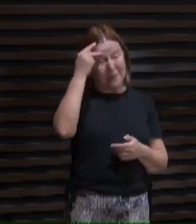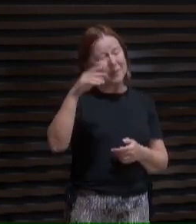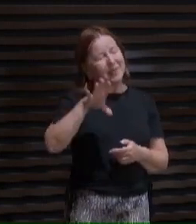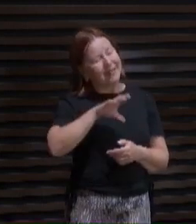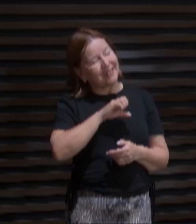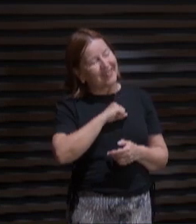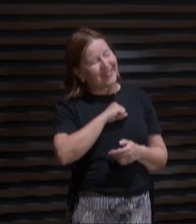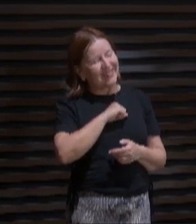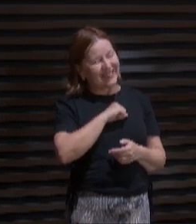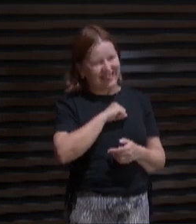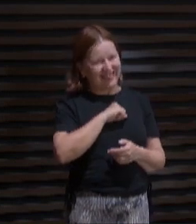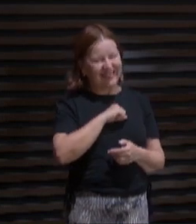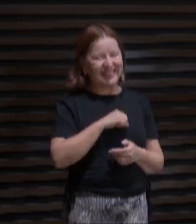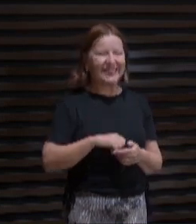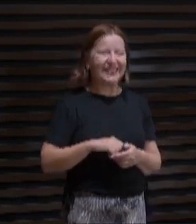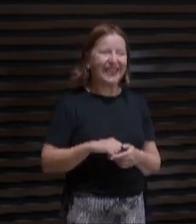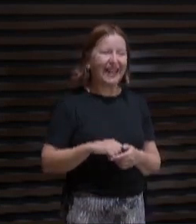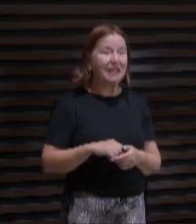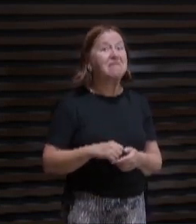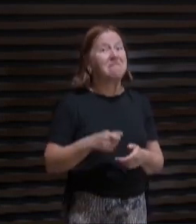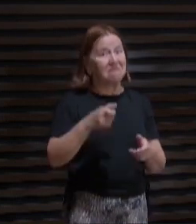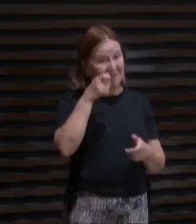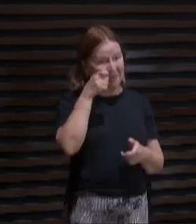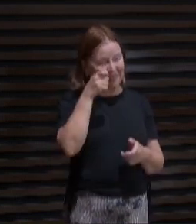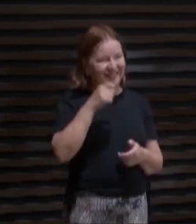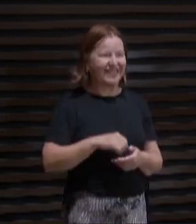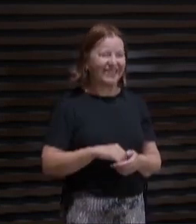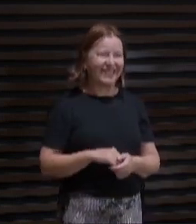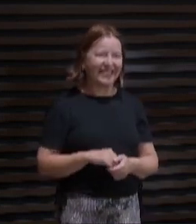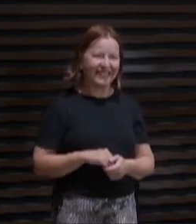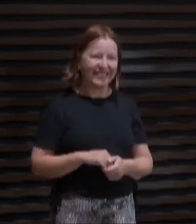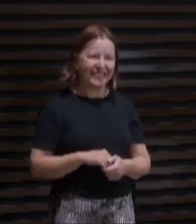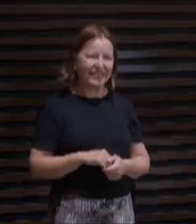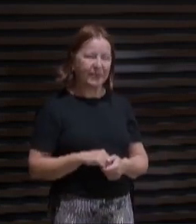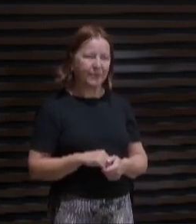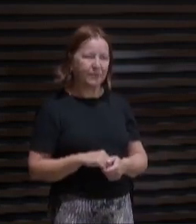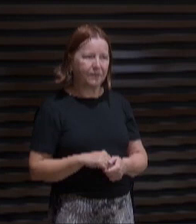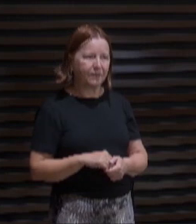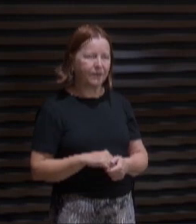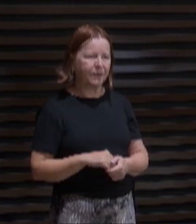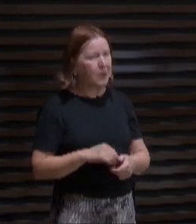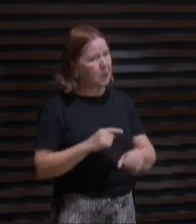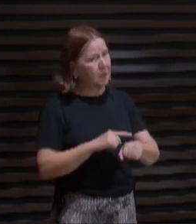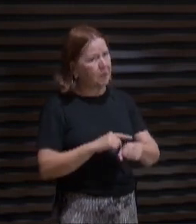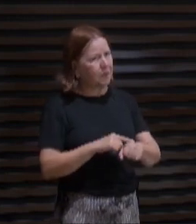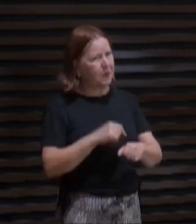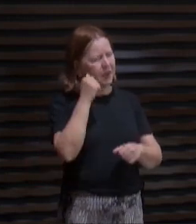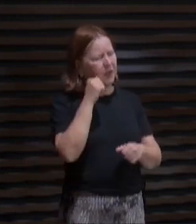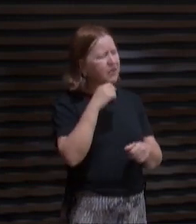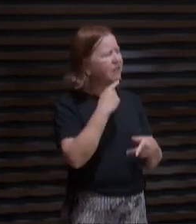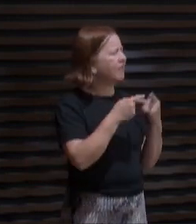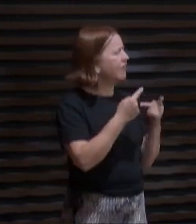E foi muito interessante. num certo momento, ela disse